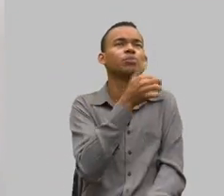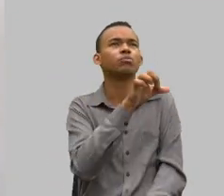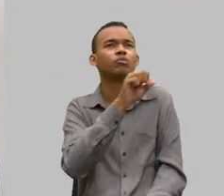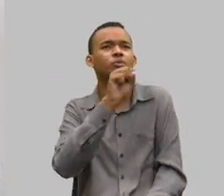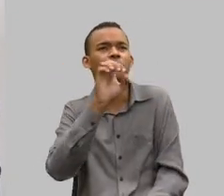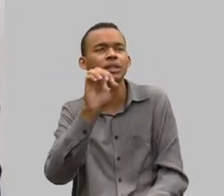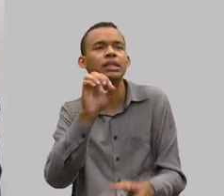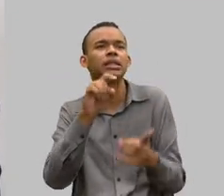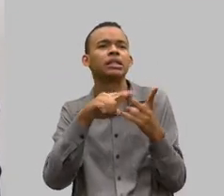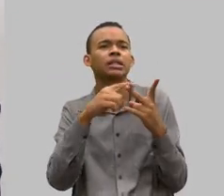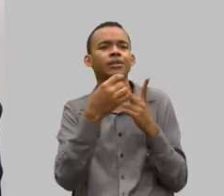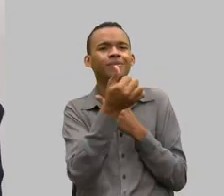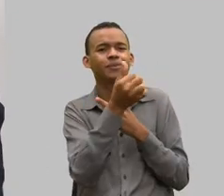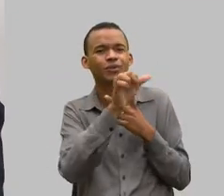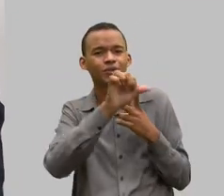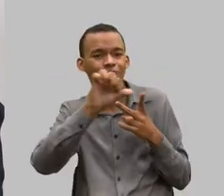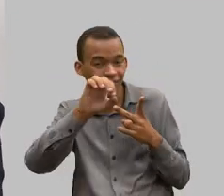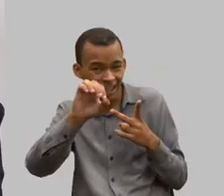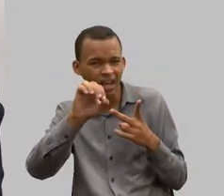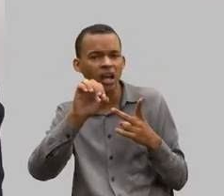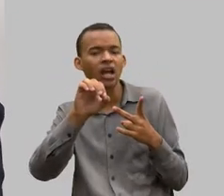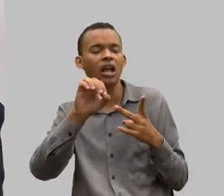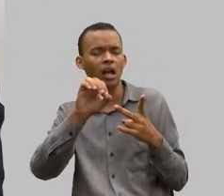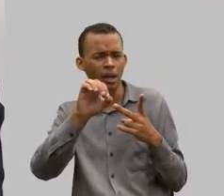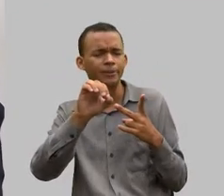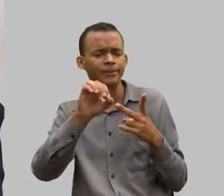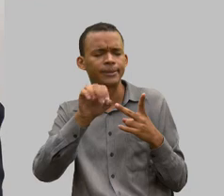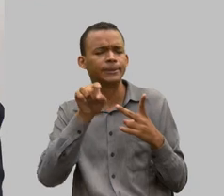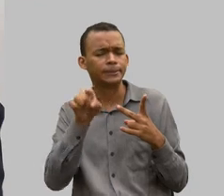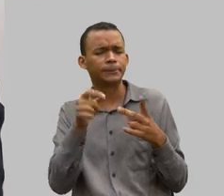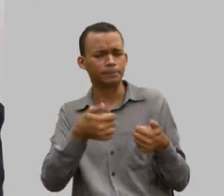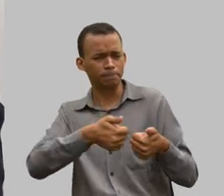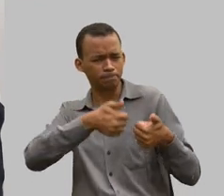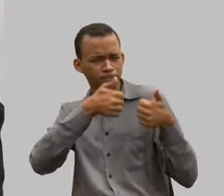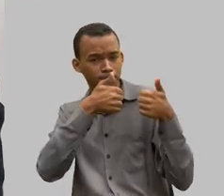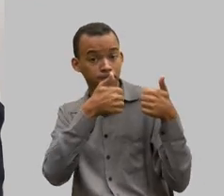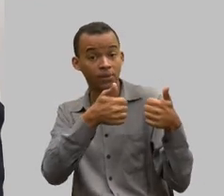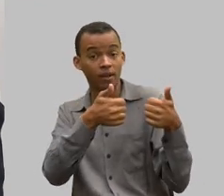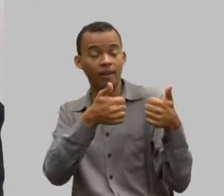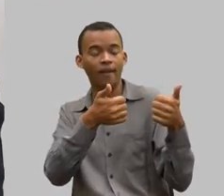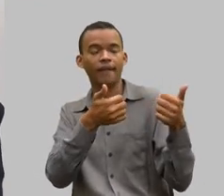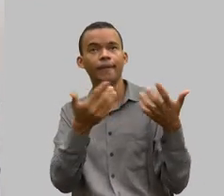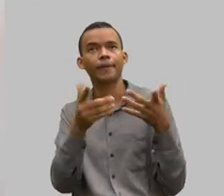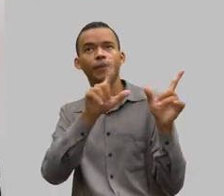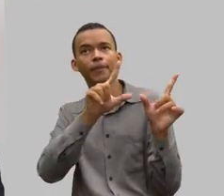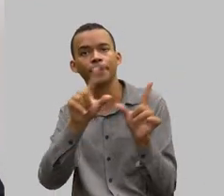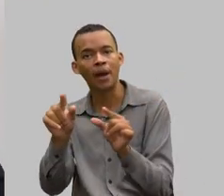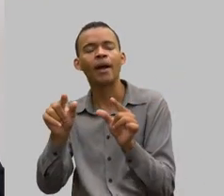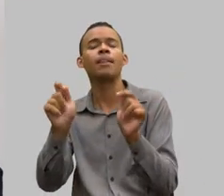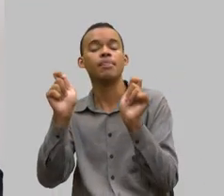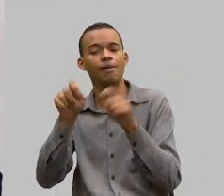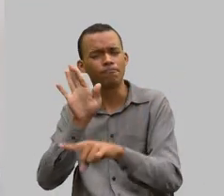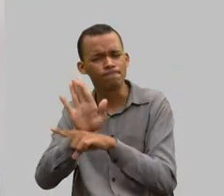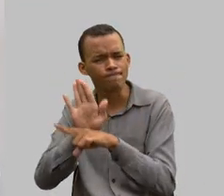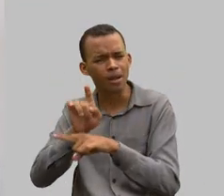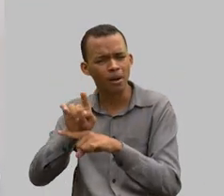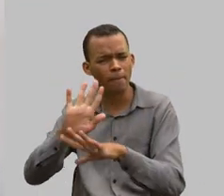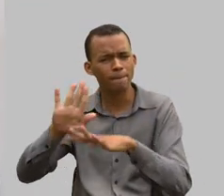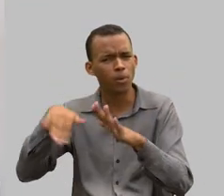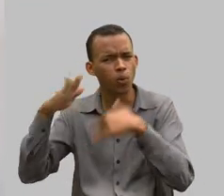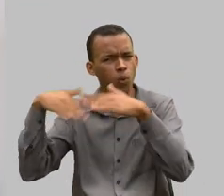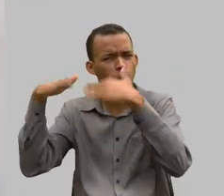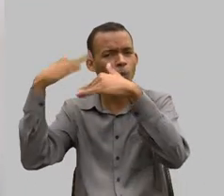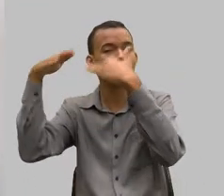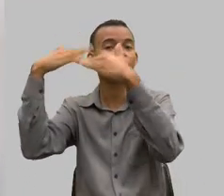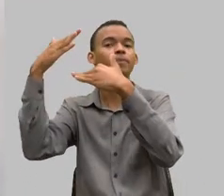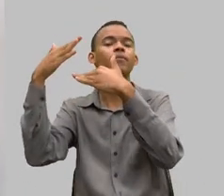um instituto muito forte e ele pode voltar a ser fortalecido assim mas nós precisamos realçar e eu acredito que